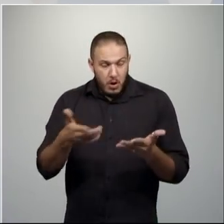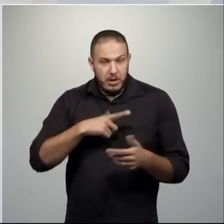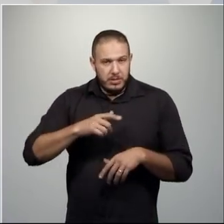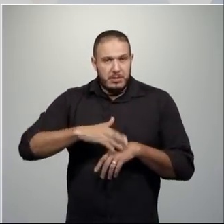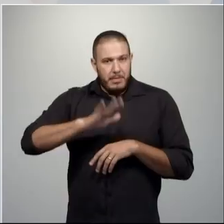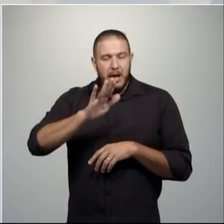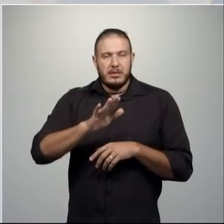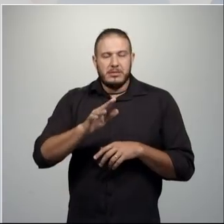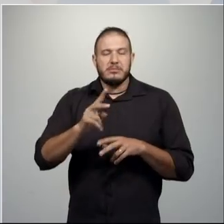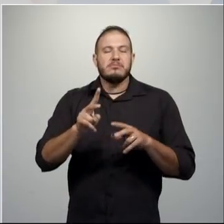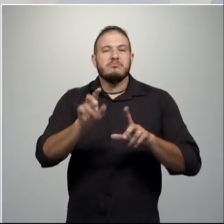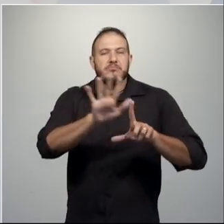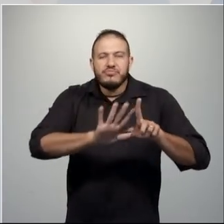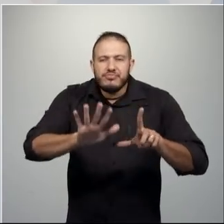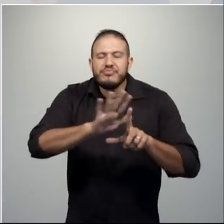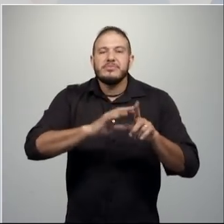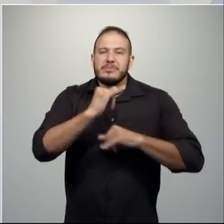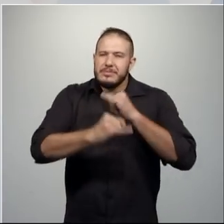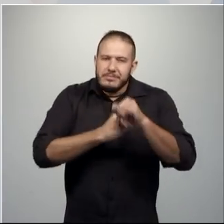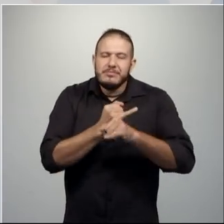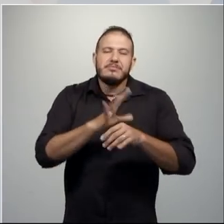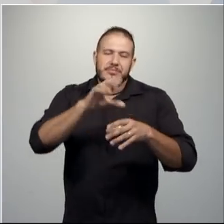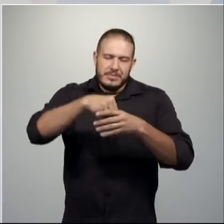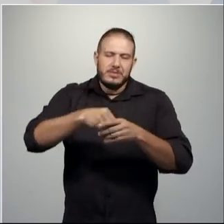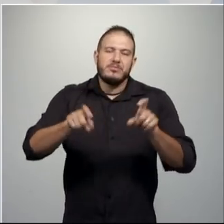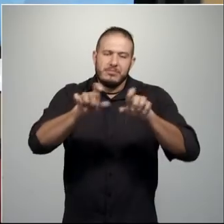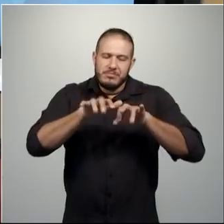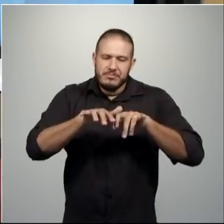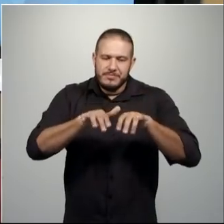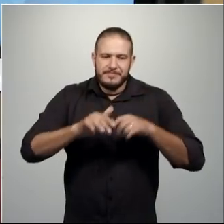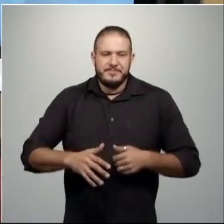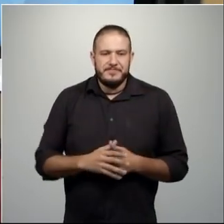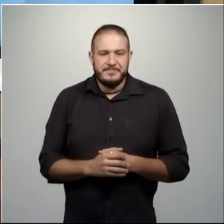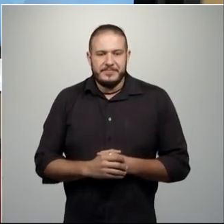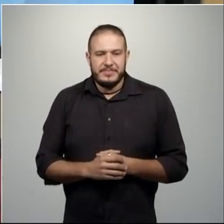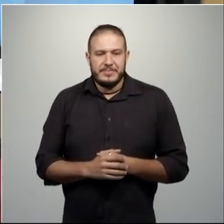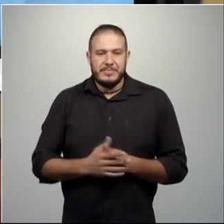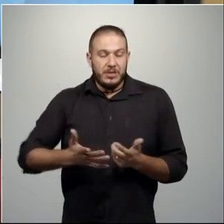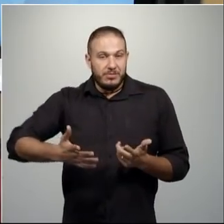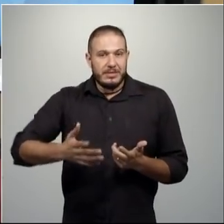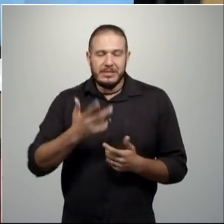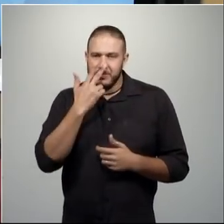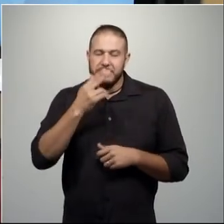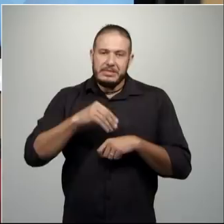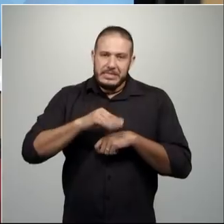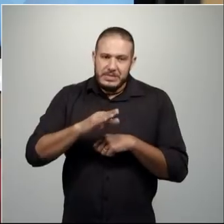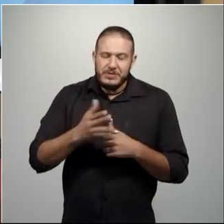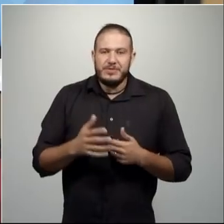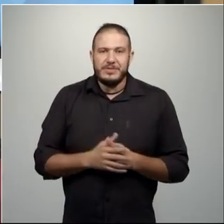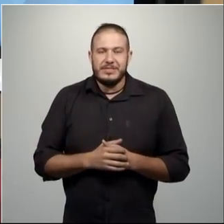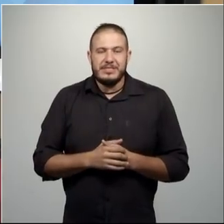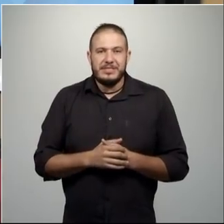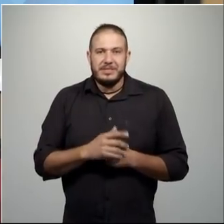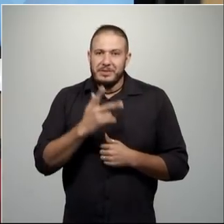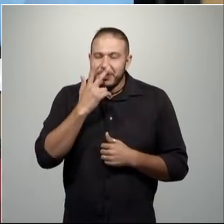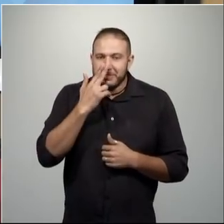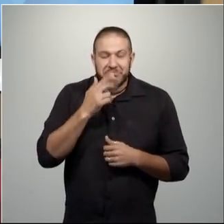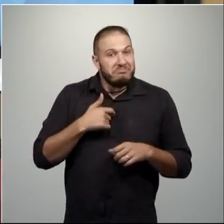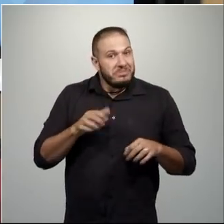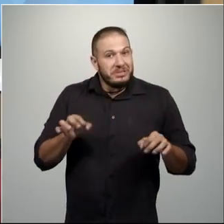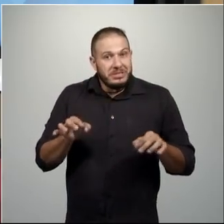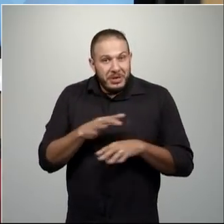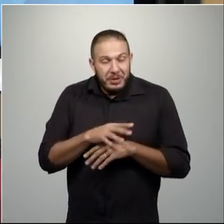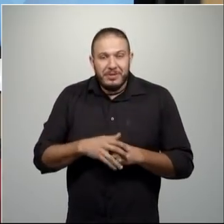virtualização em nível de sistema operacional também conhecido como contentes então é basicamente isso acho que encerrou